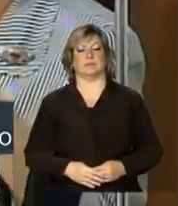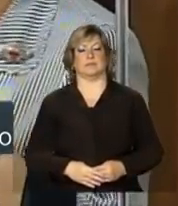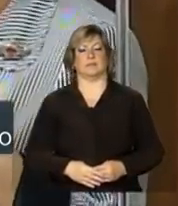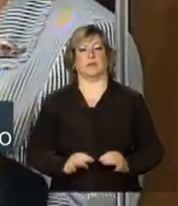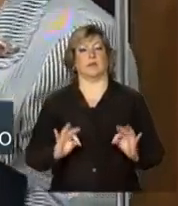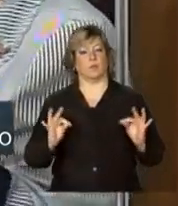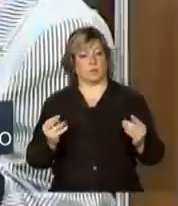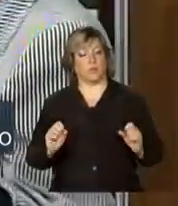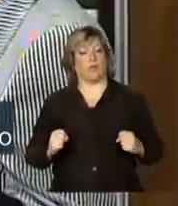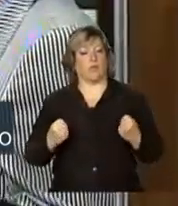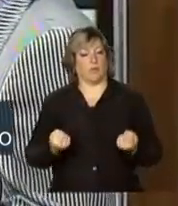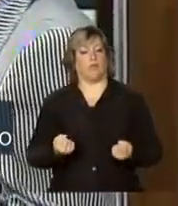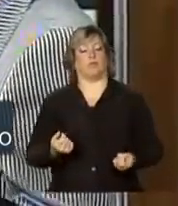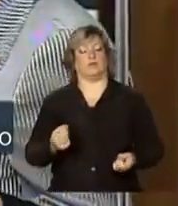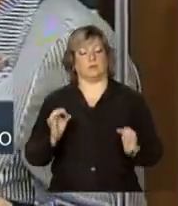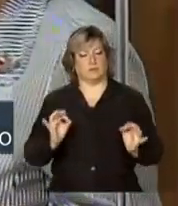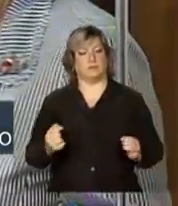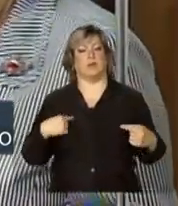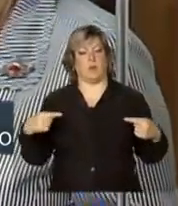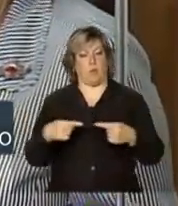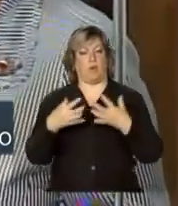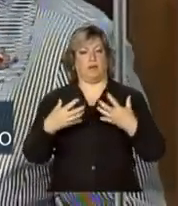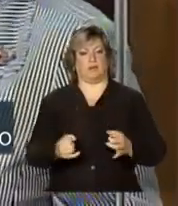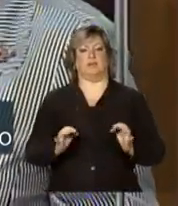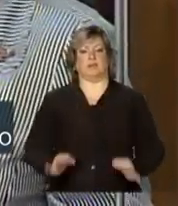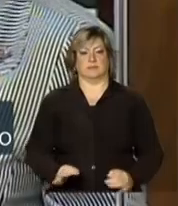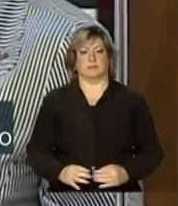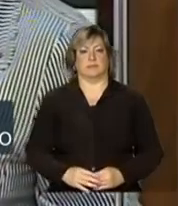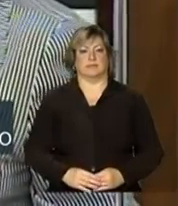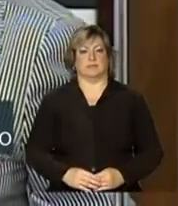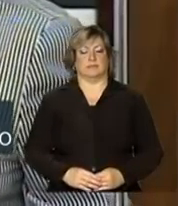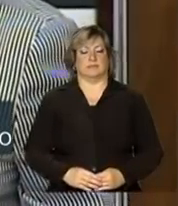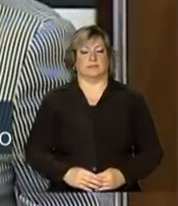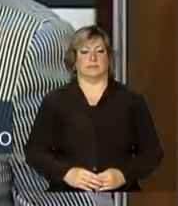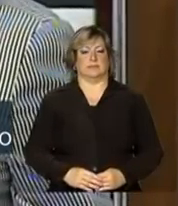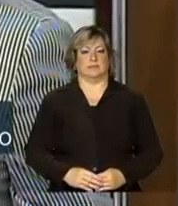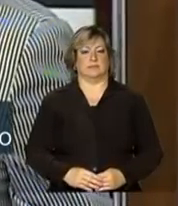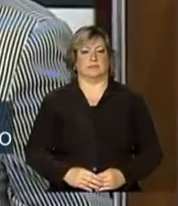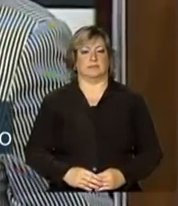serão reforçadas por mim. Né? E